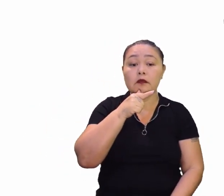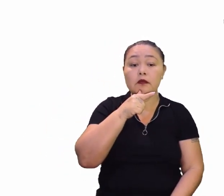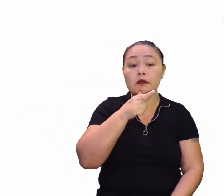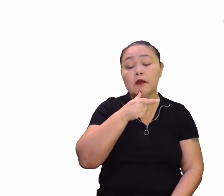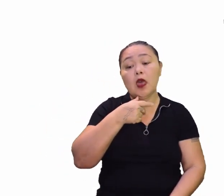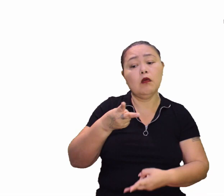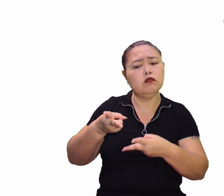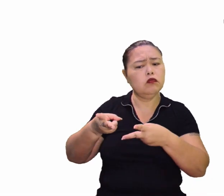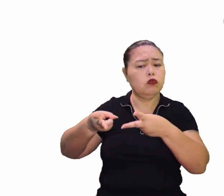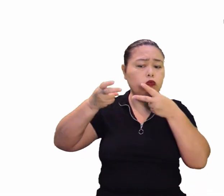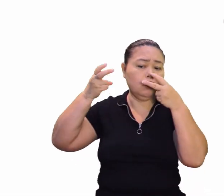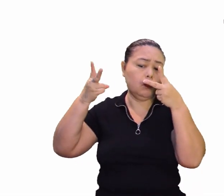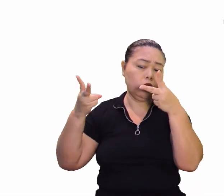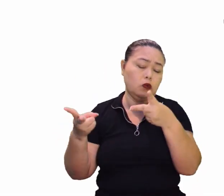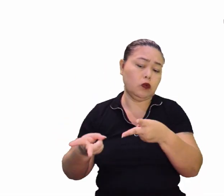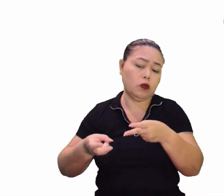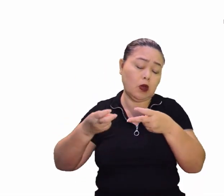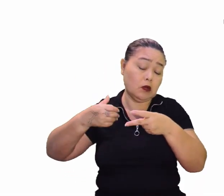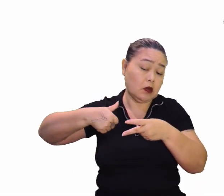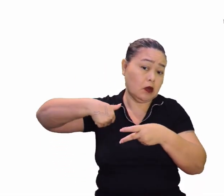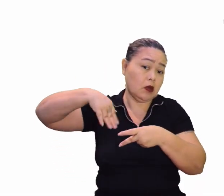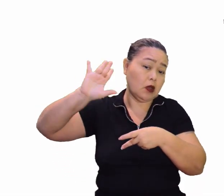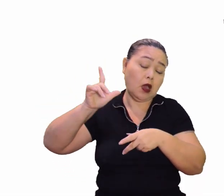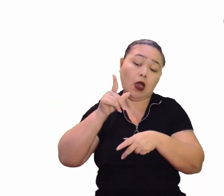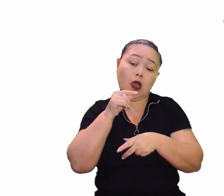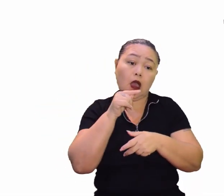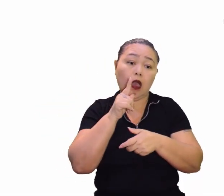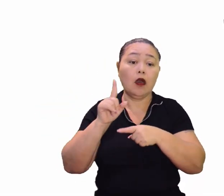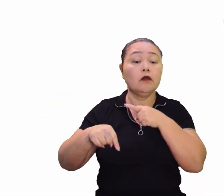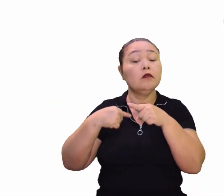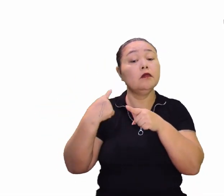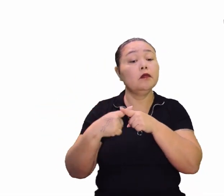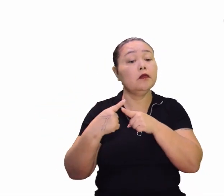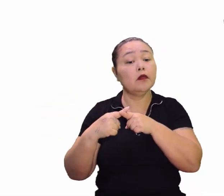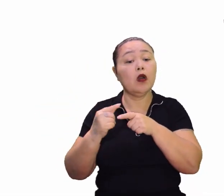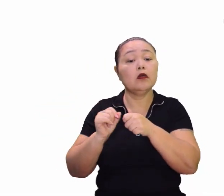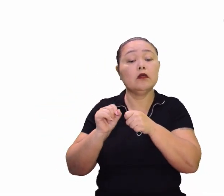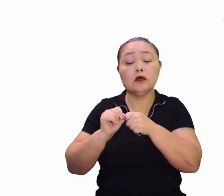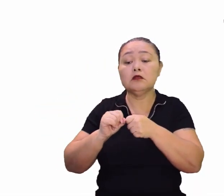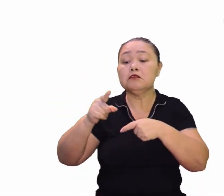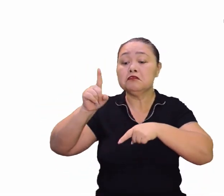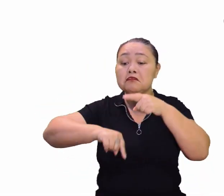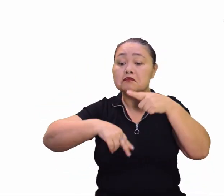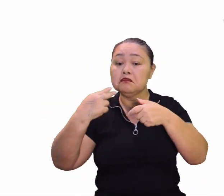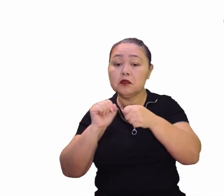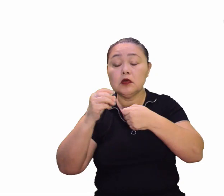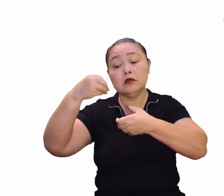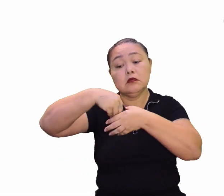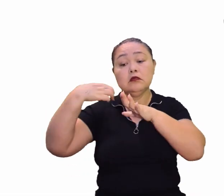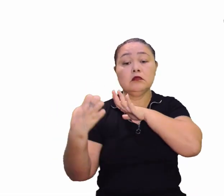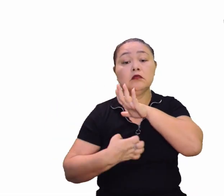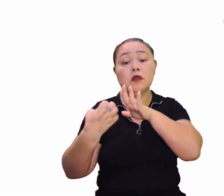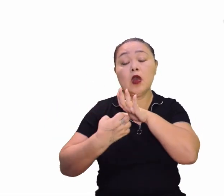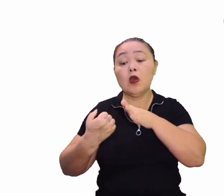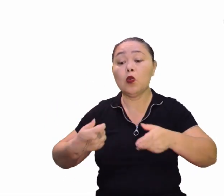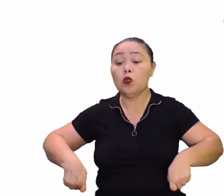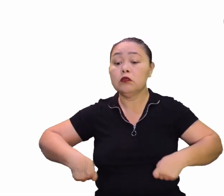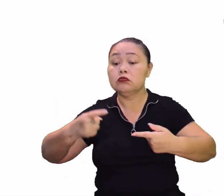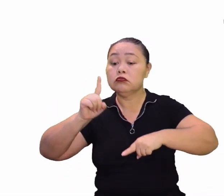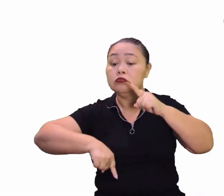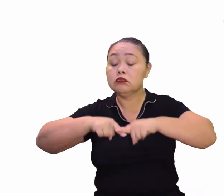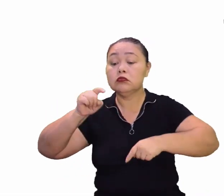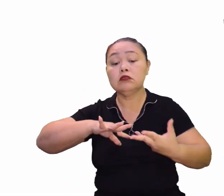superexploração da água decorrente do aumento da produção e consumo de produtos no mundo.